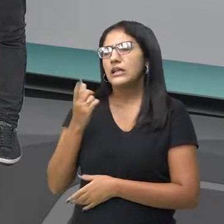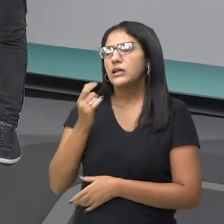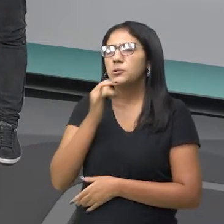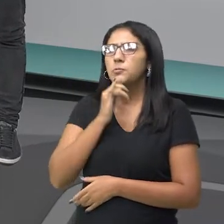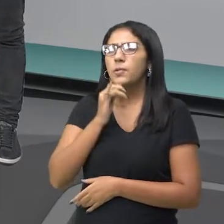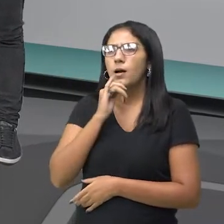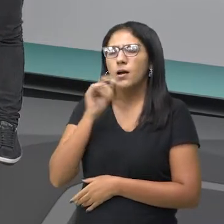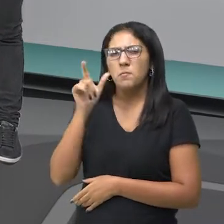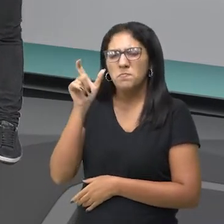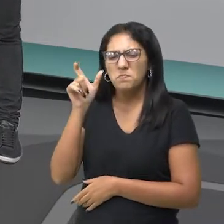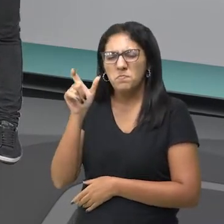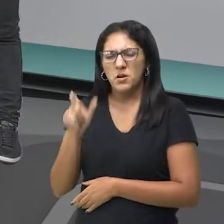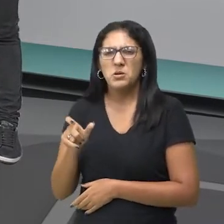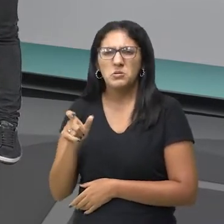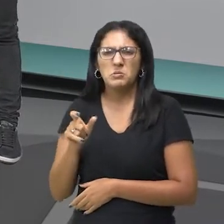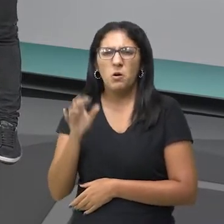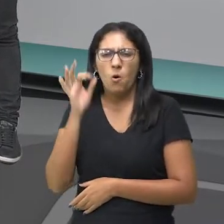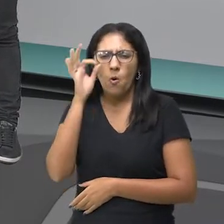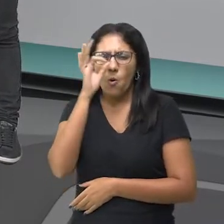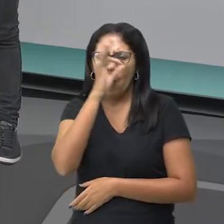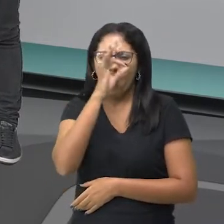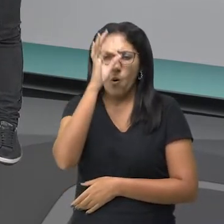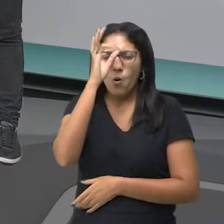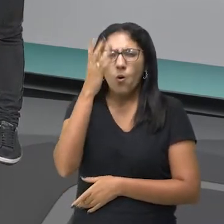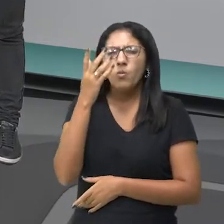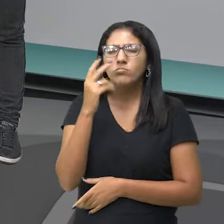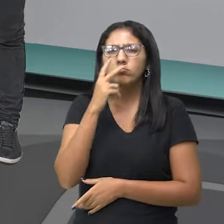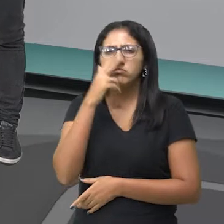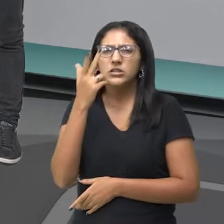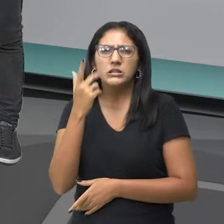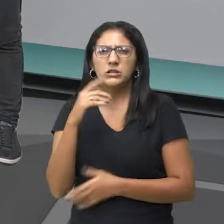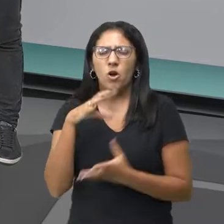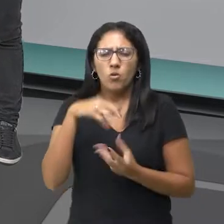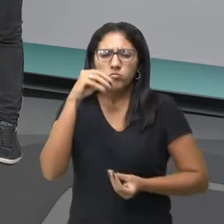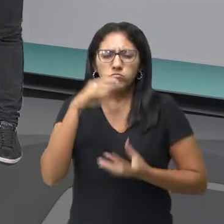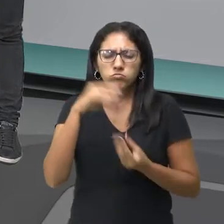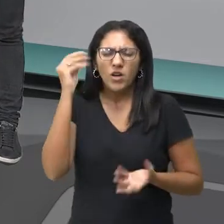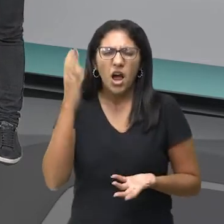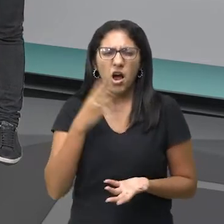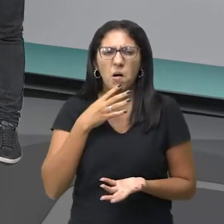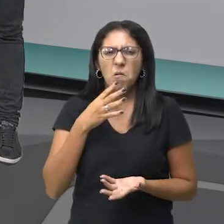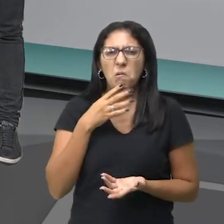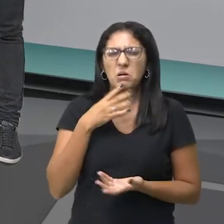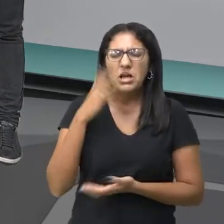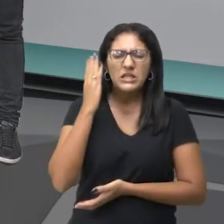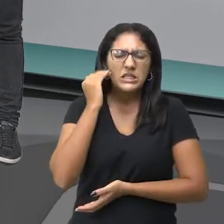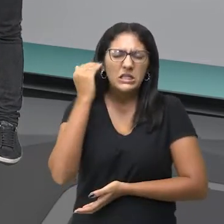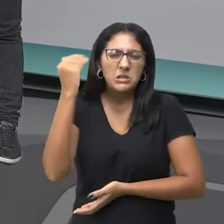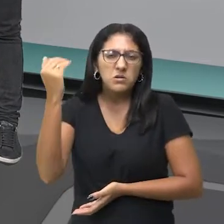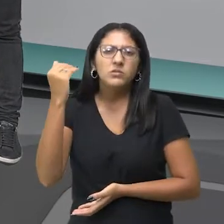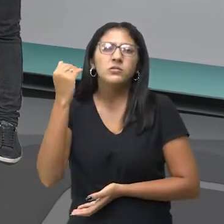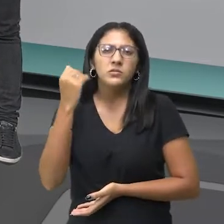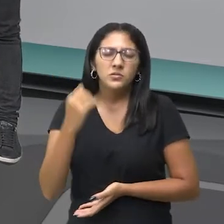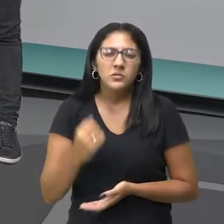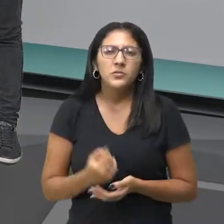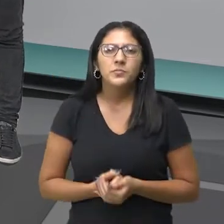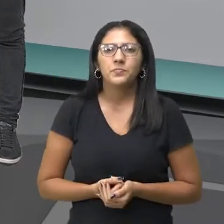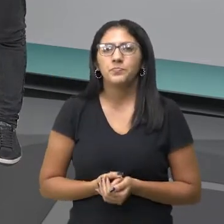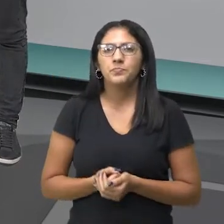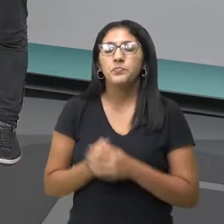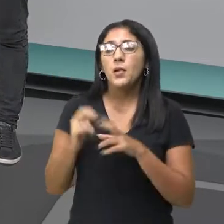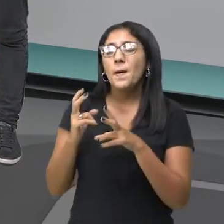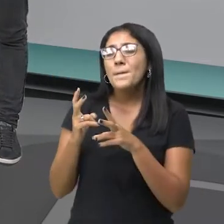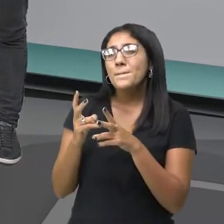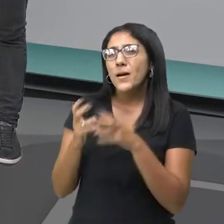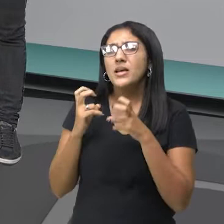uma pessoa com 3 olhos, que significa aquela ideia de visão além, que conhece muito, de muita sabedoria, né? E observe que